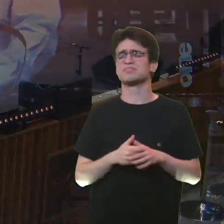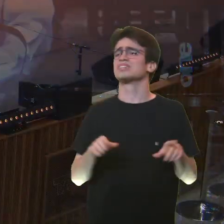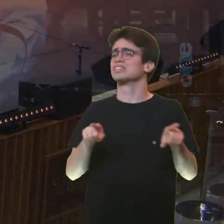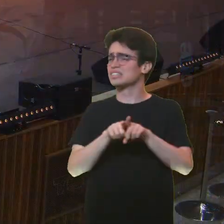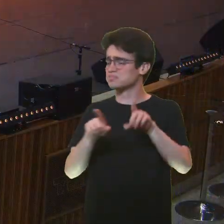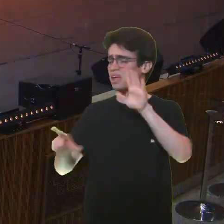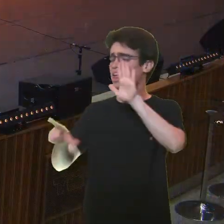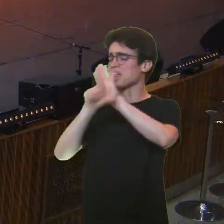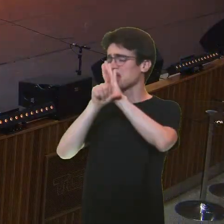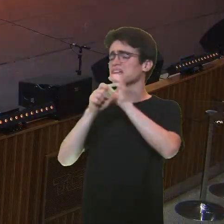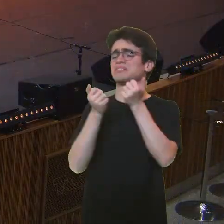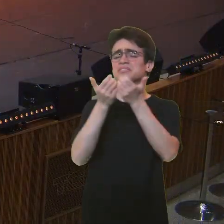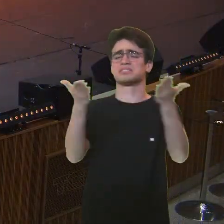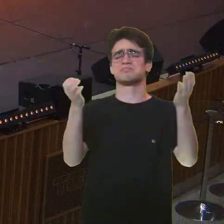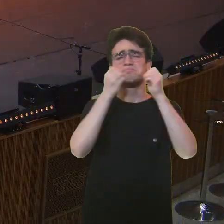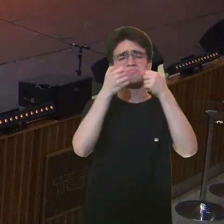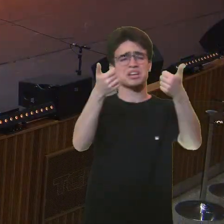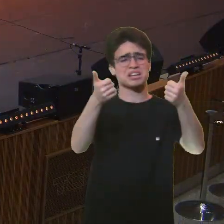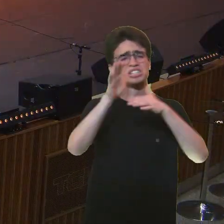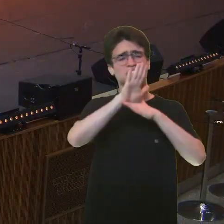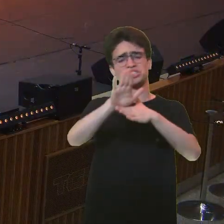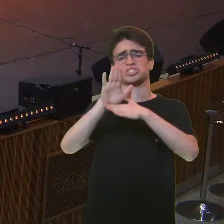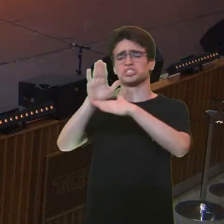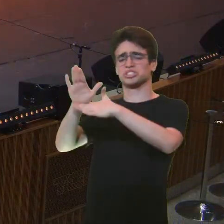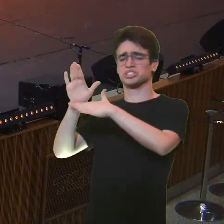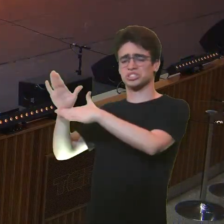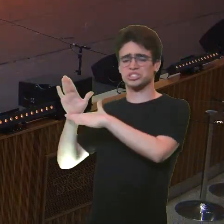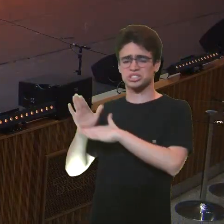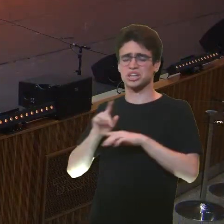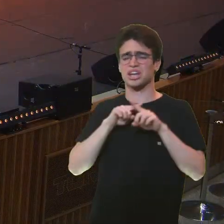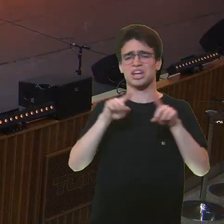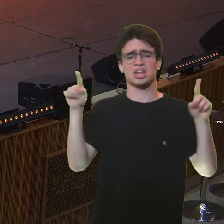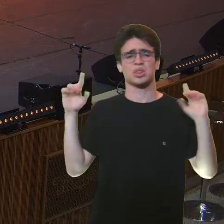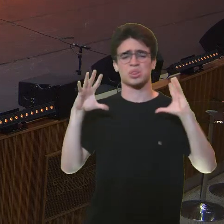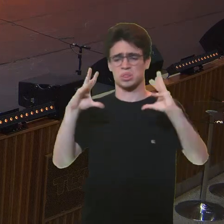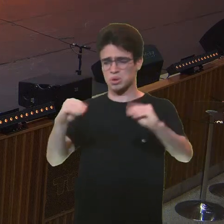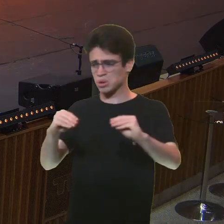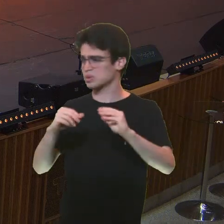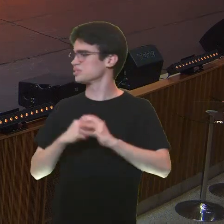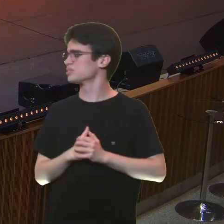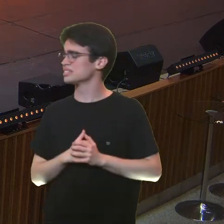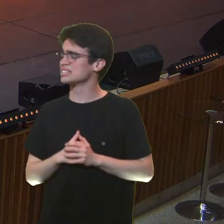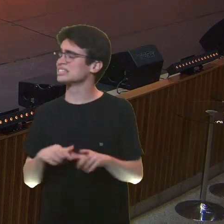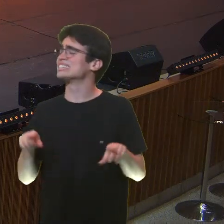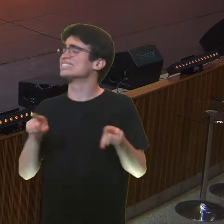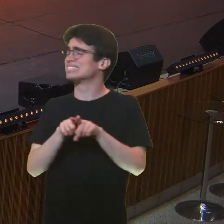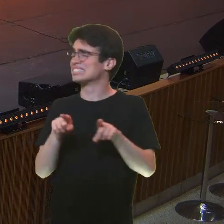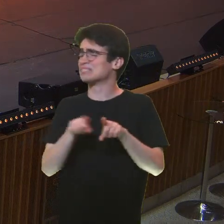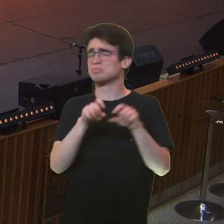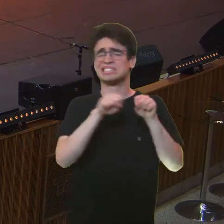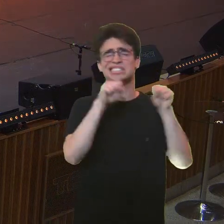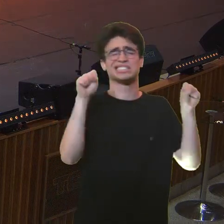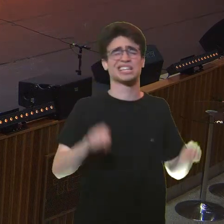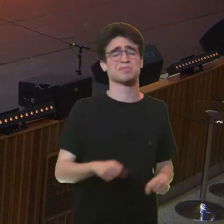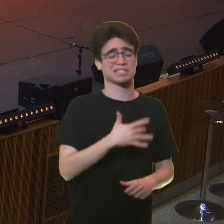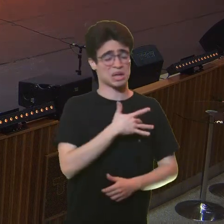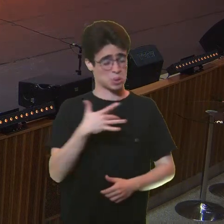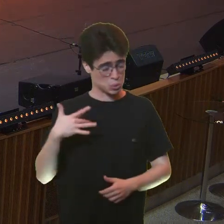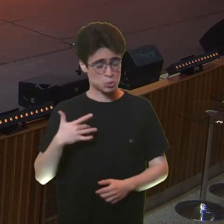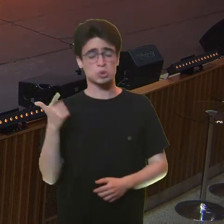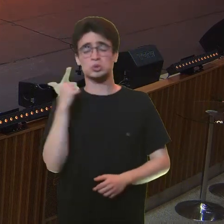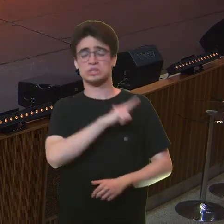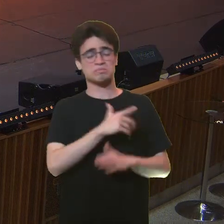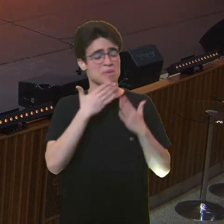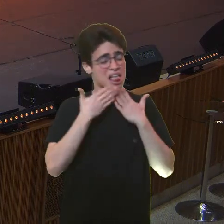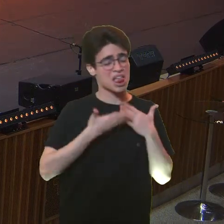a todos, por leis que beneficiem a todos, por una mejora por en uma los sistemas de melhoria salud, no sistema de